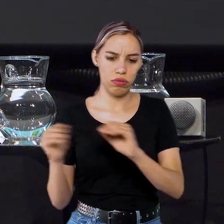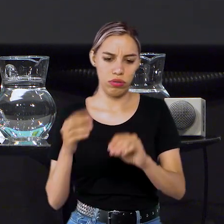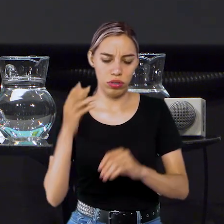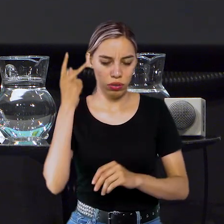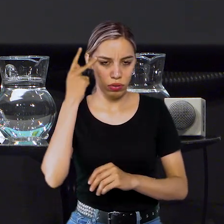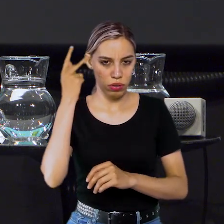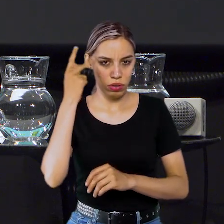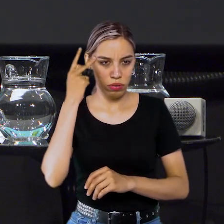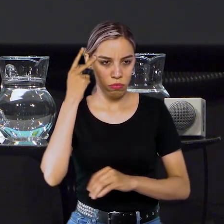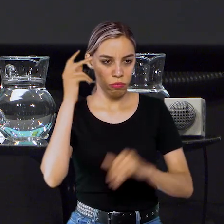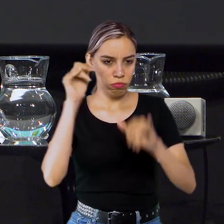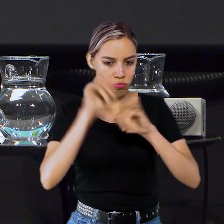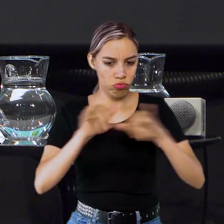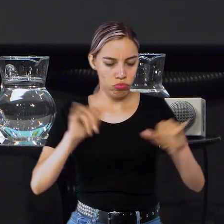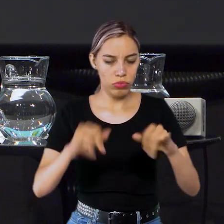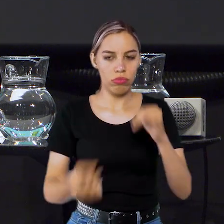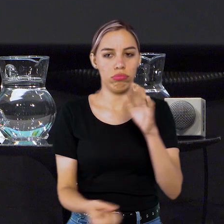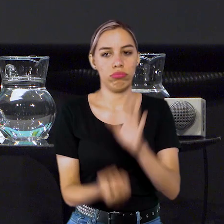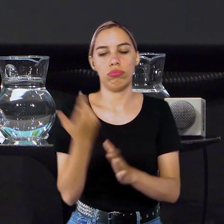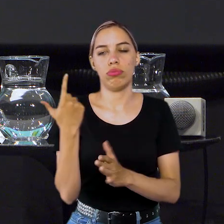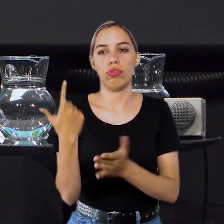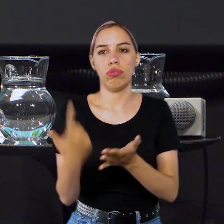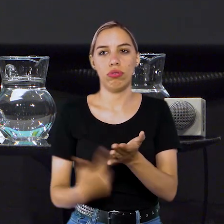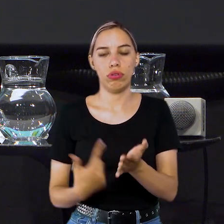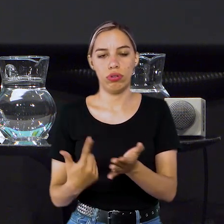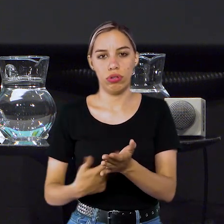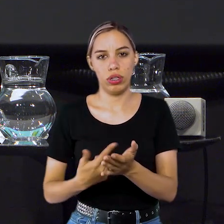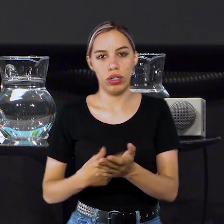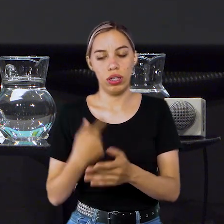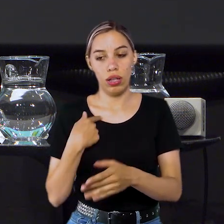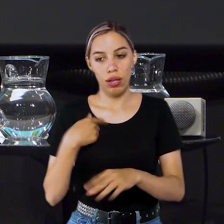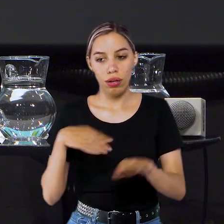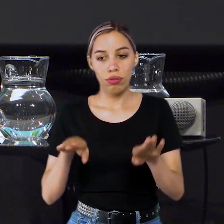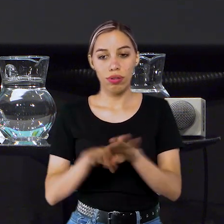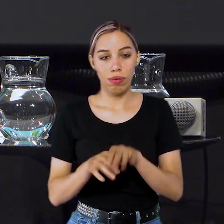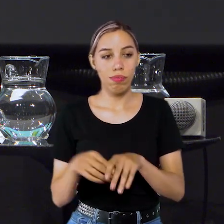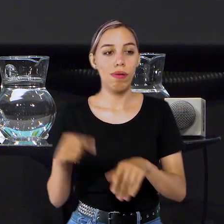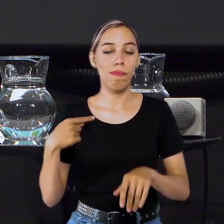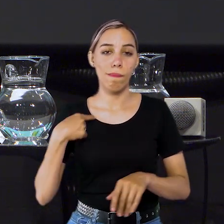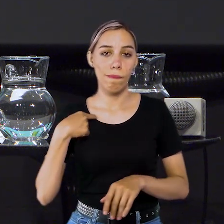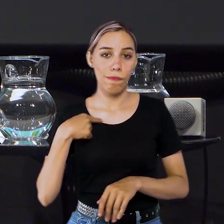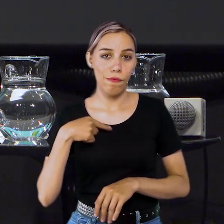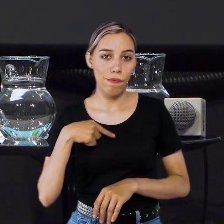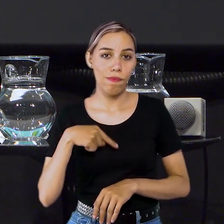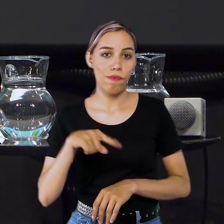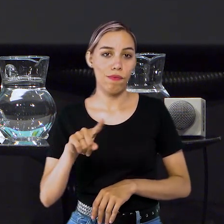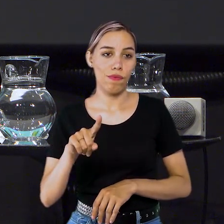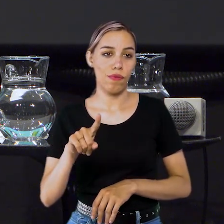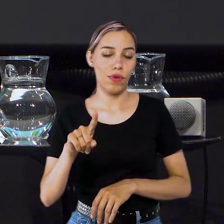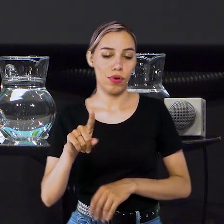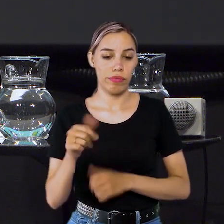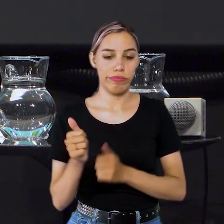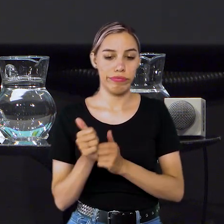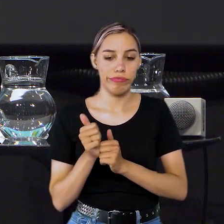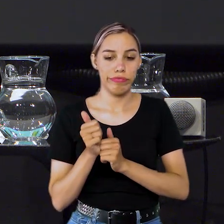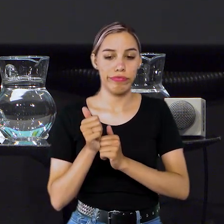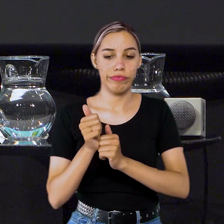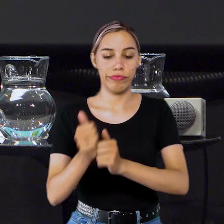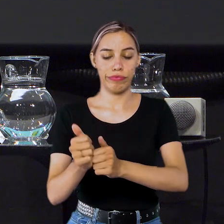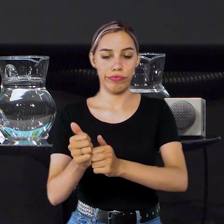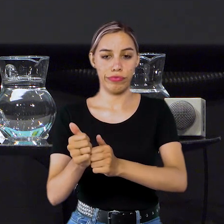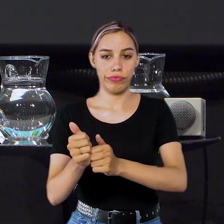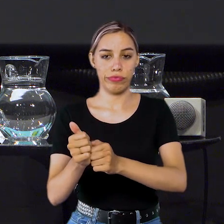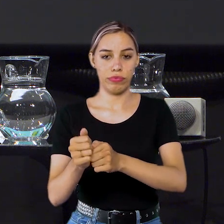grande referência, né? Que ele escreveu um livro, e eu fui também nesse caminho de